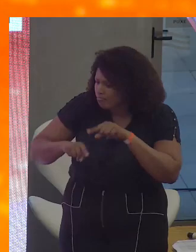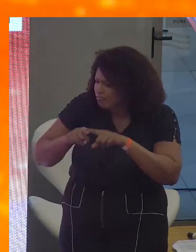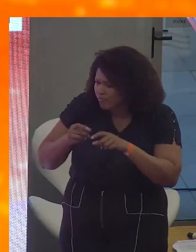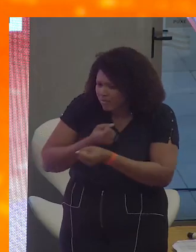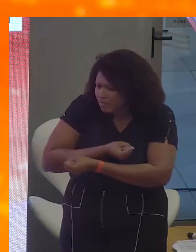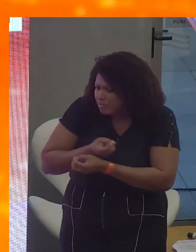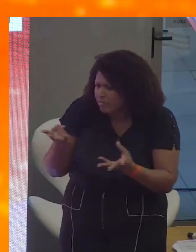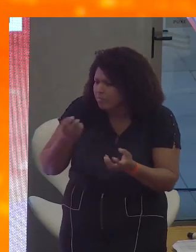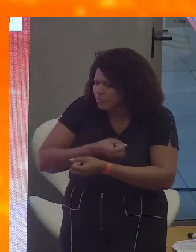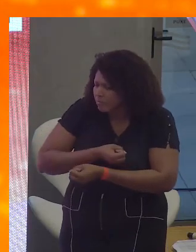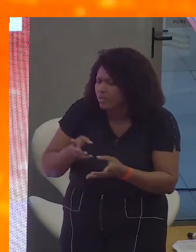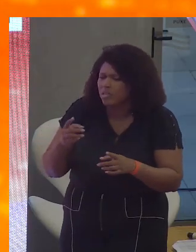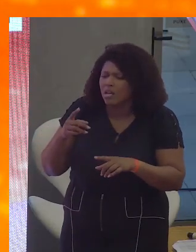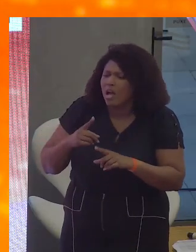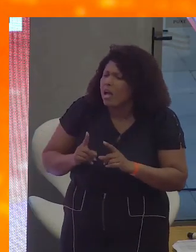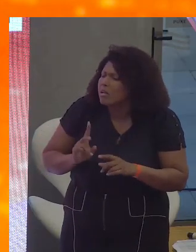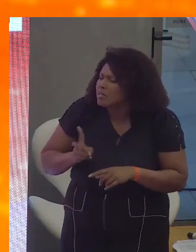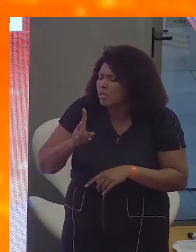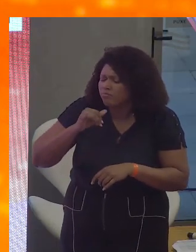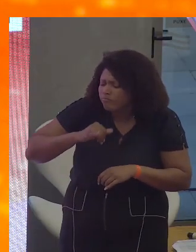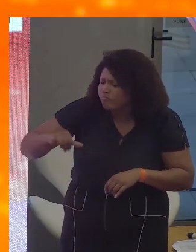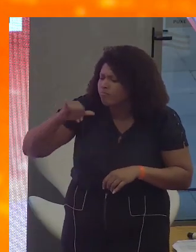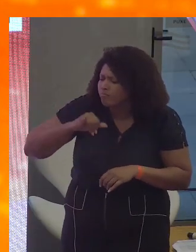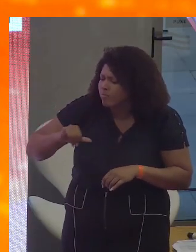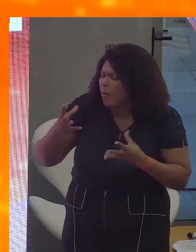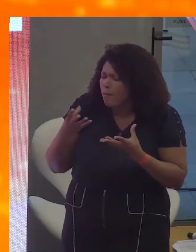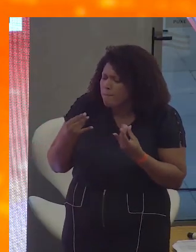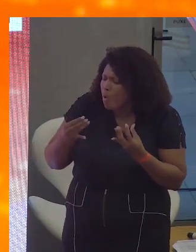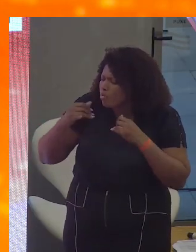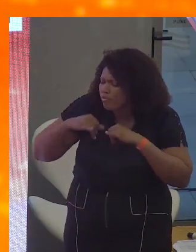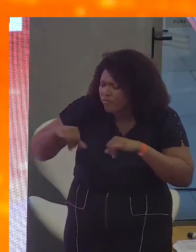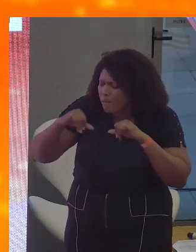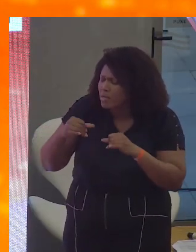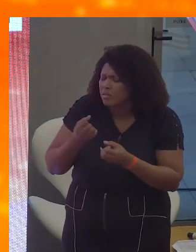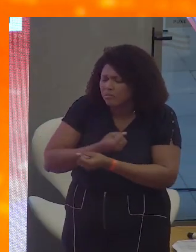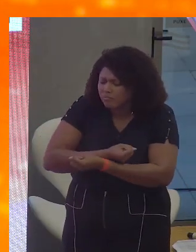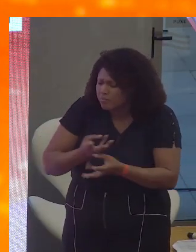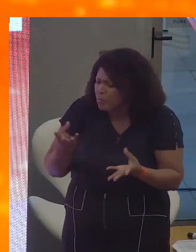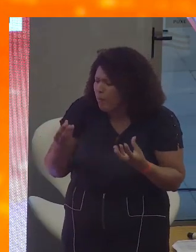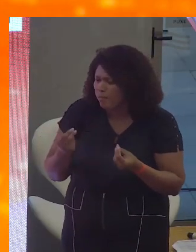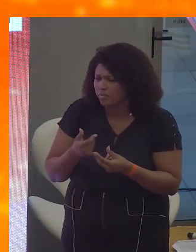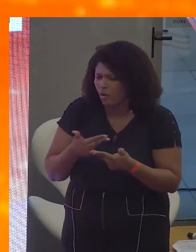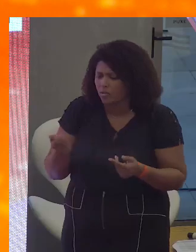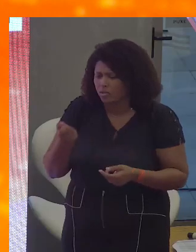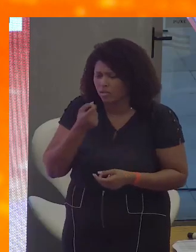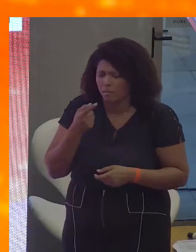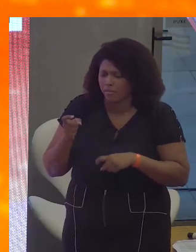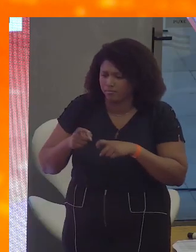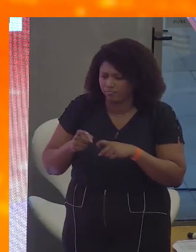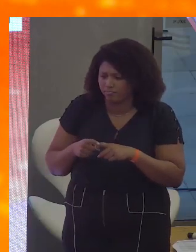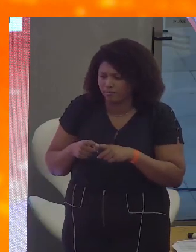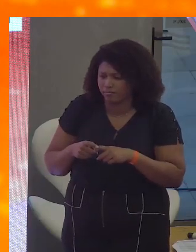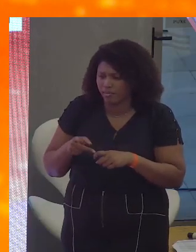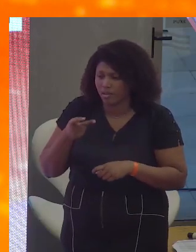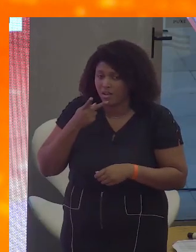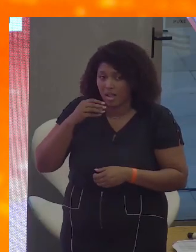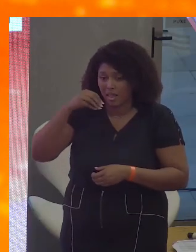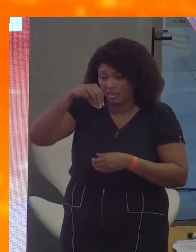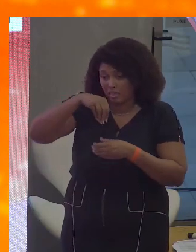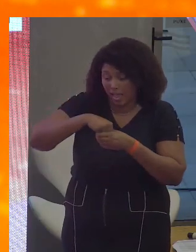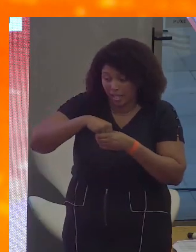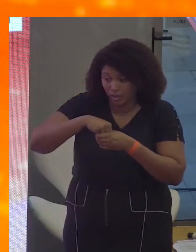alimentares contendo ginkgo biloba, hiperion perforato, equinácea, tudo que é aquilo que a gente pode dizer. Primeiro, quando está dentro da